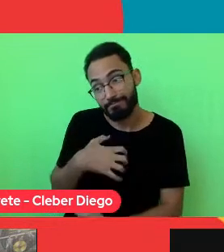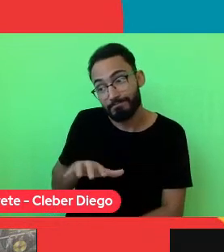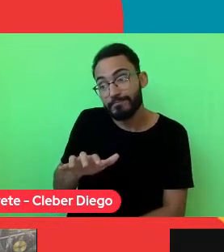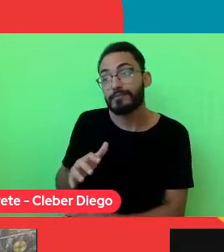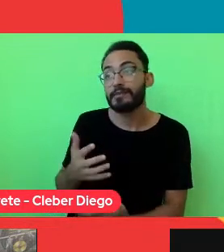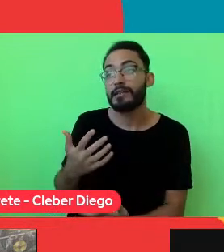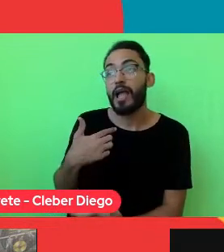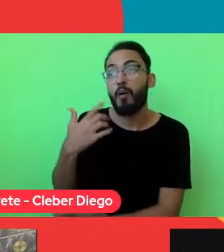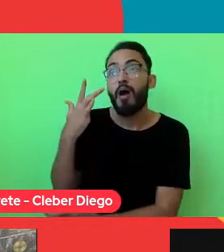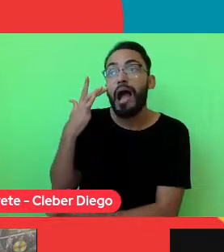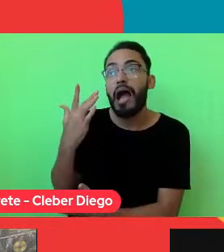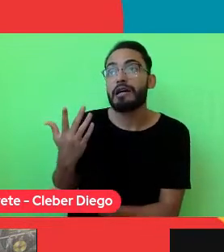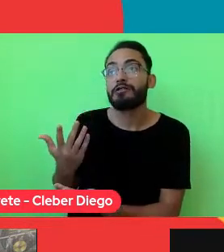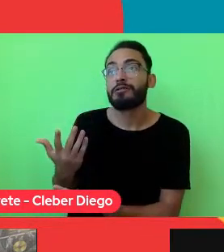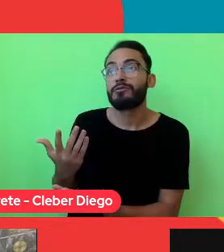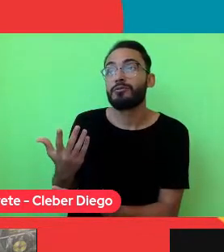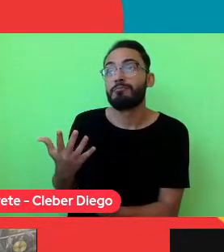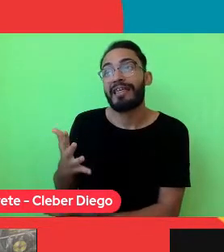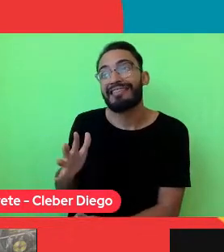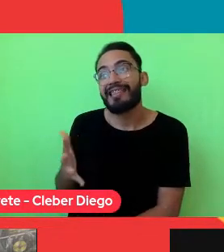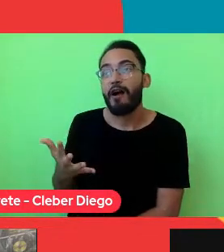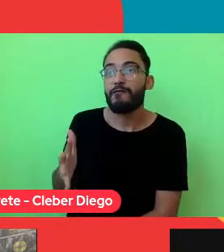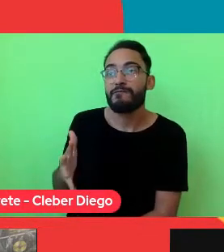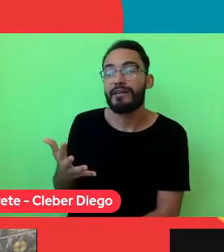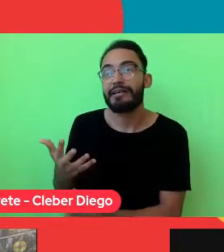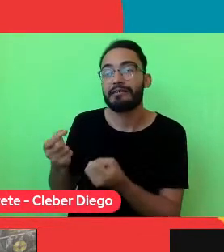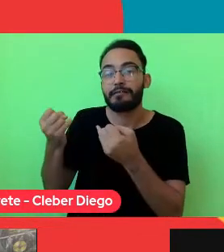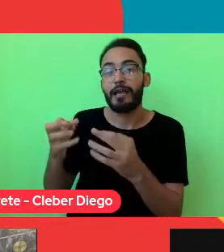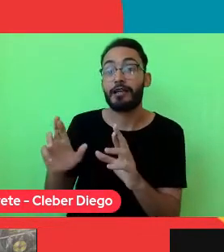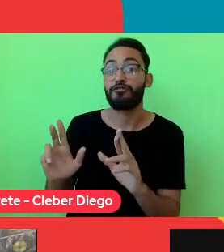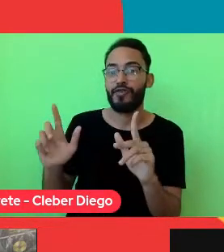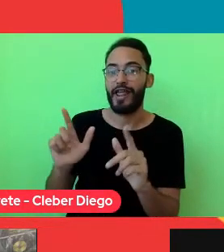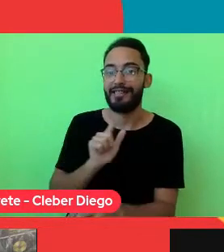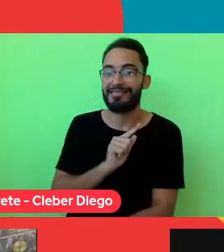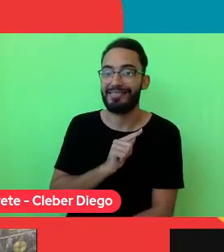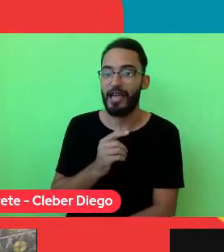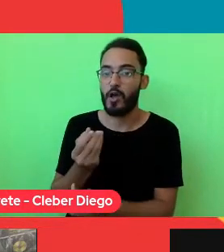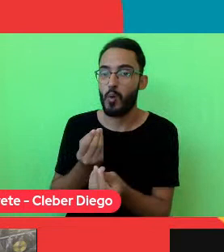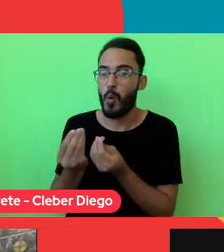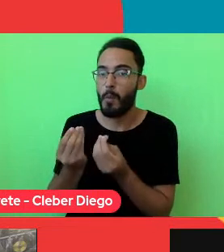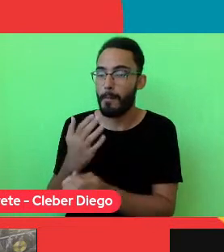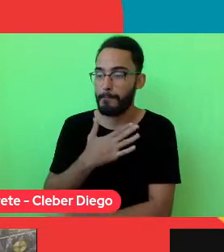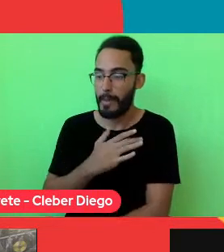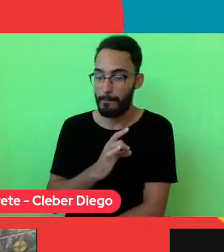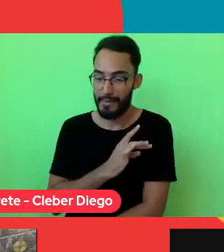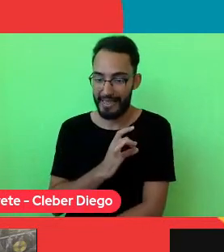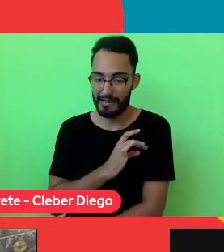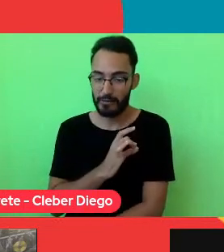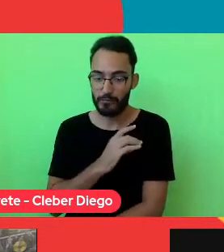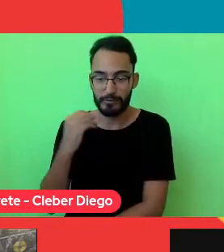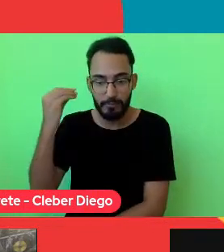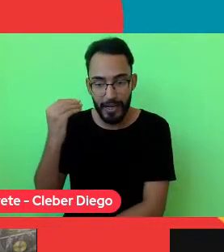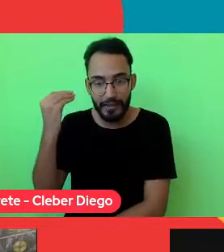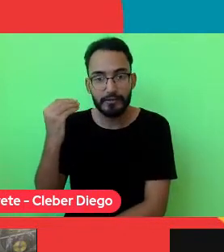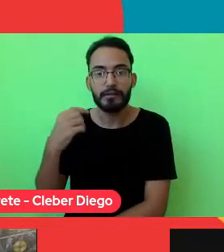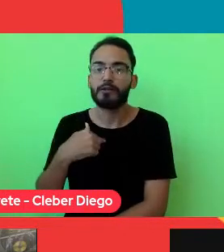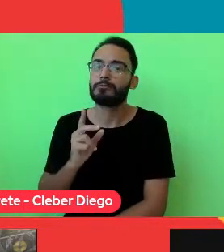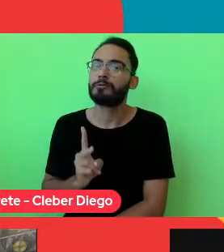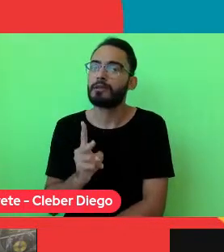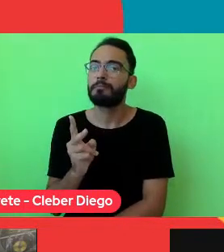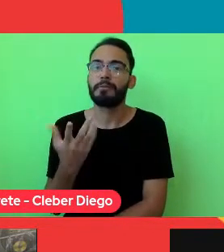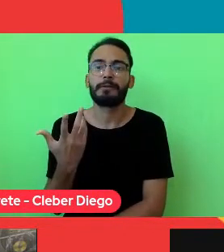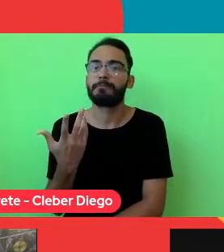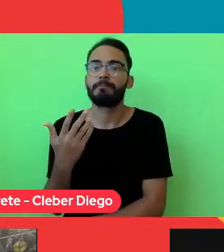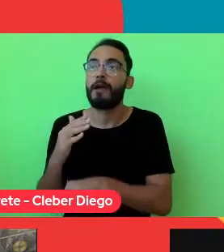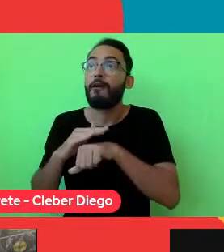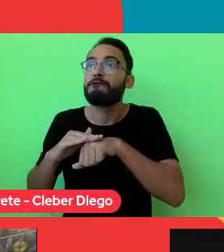que talvez um pouquinho diferente, aí falando um pouquinho dos meus medos, eu sempre verbalizei essas